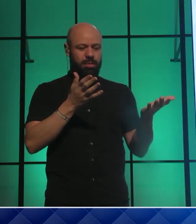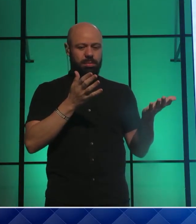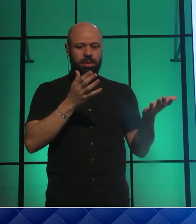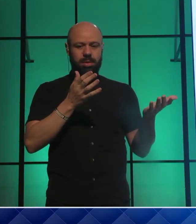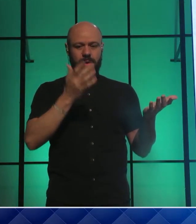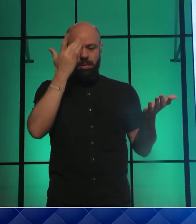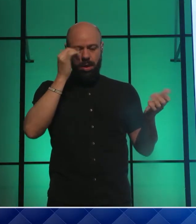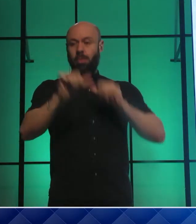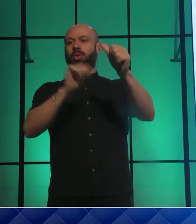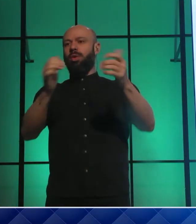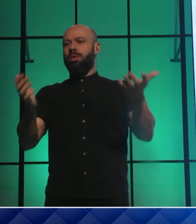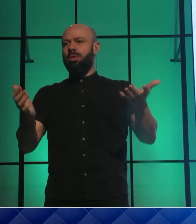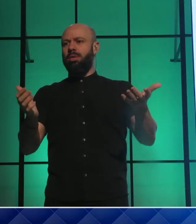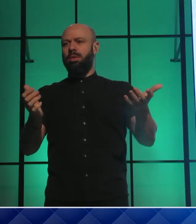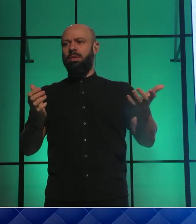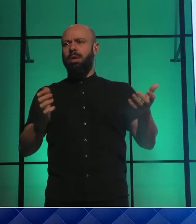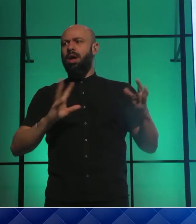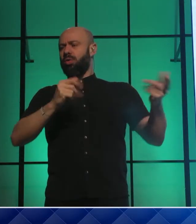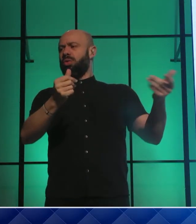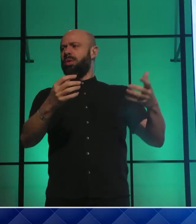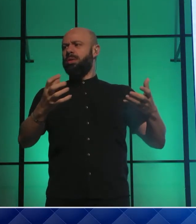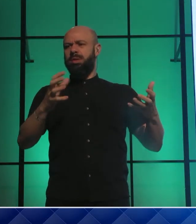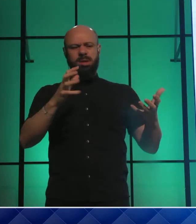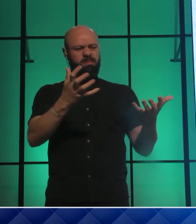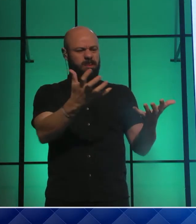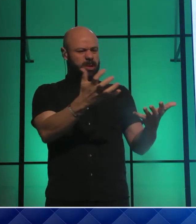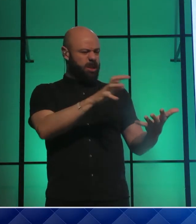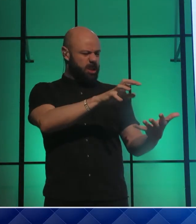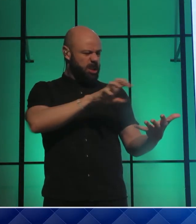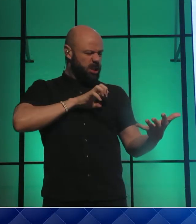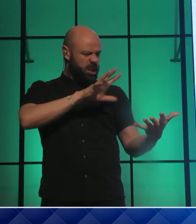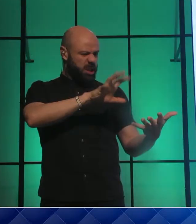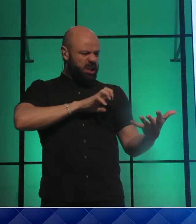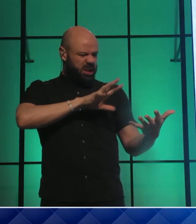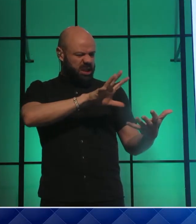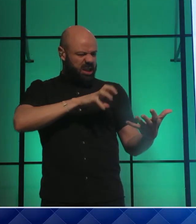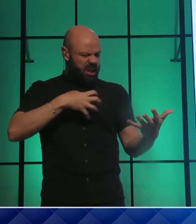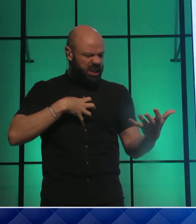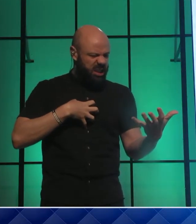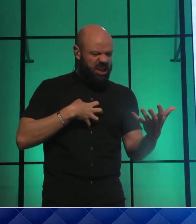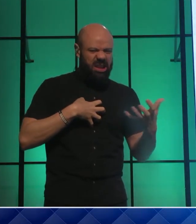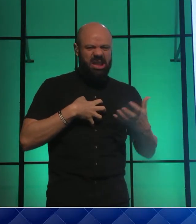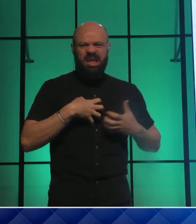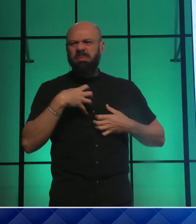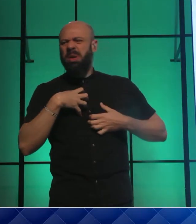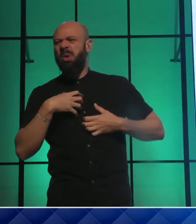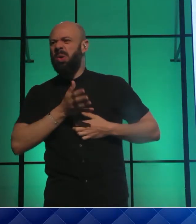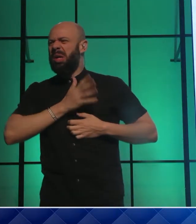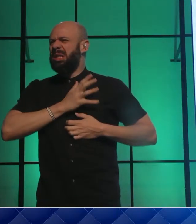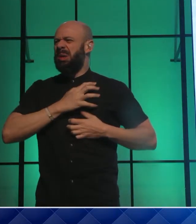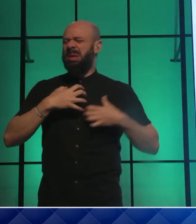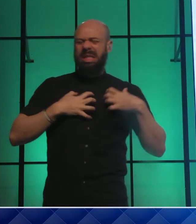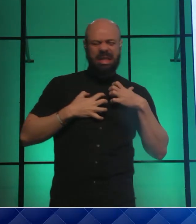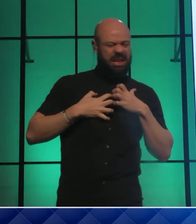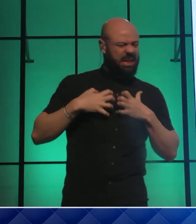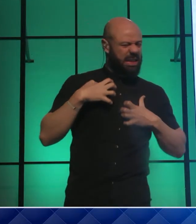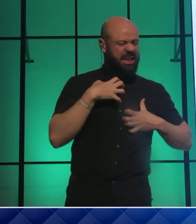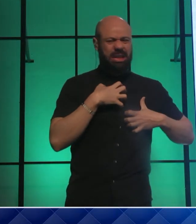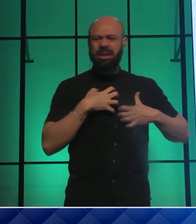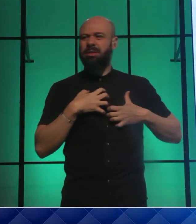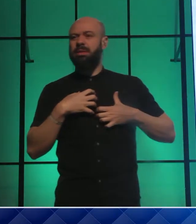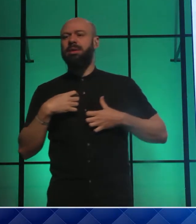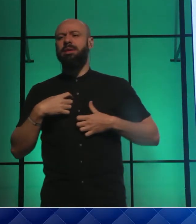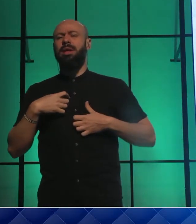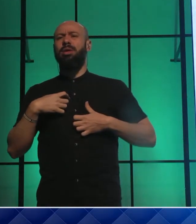jeito, isso mexe com você. E isso mexeu tanto comigo que eu disse: Deus, eu não posso andar